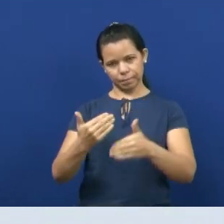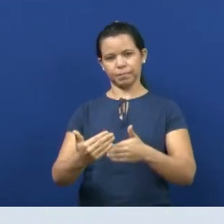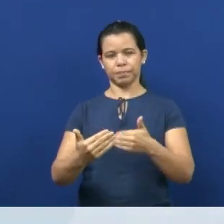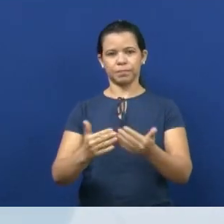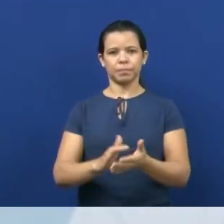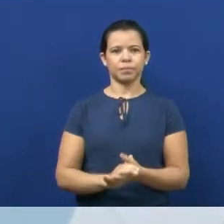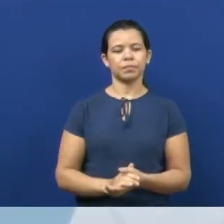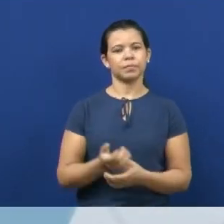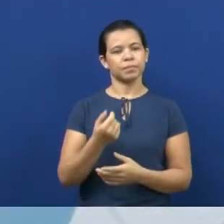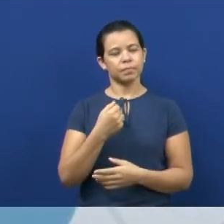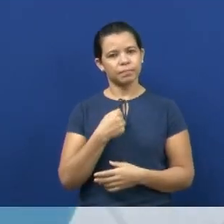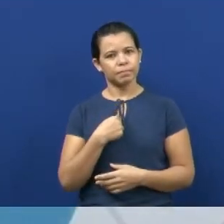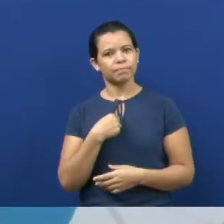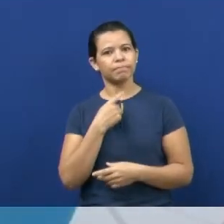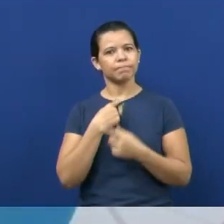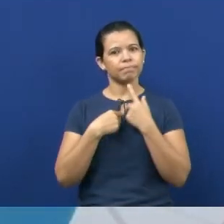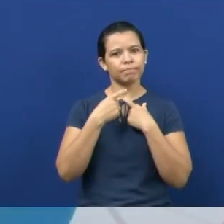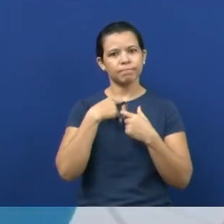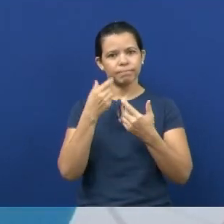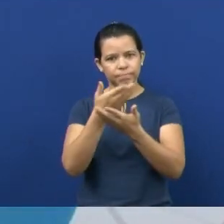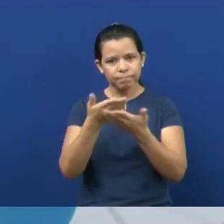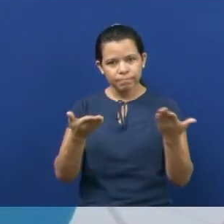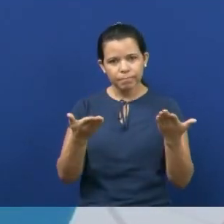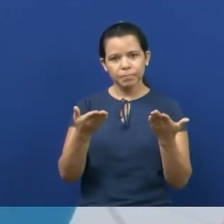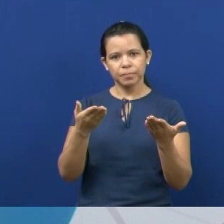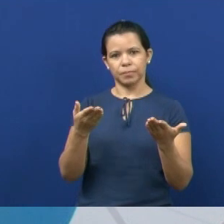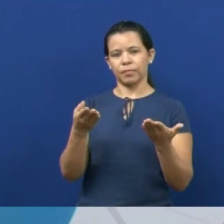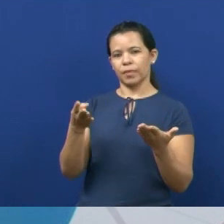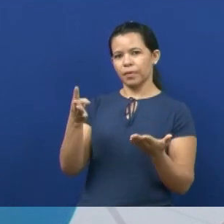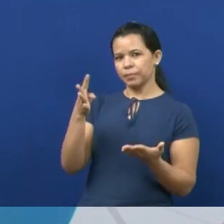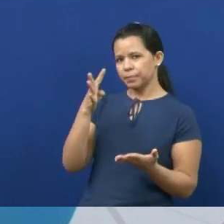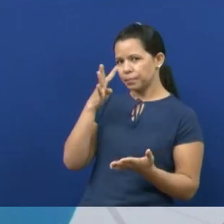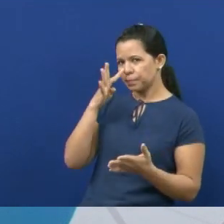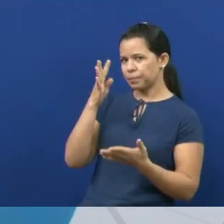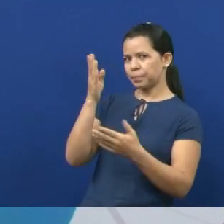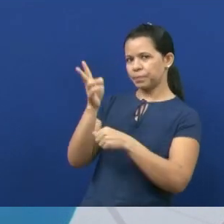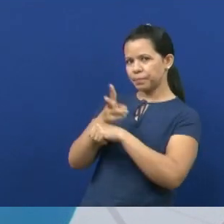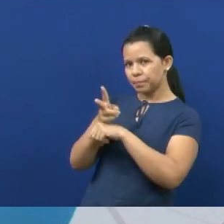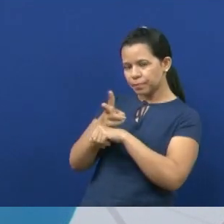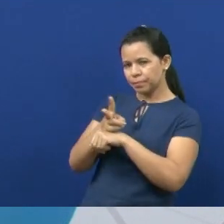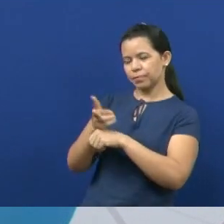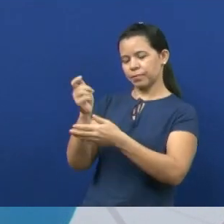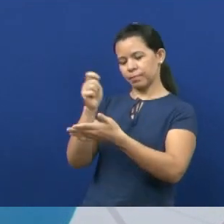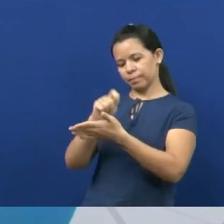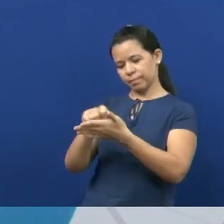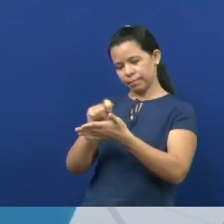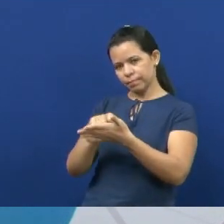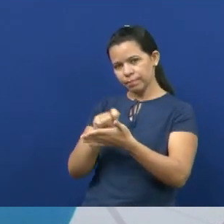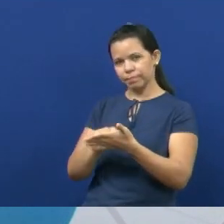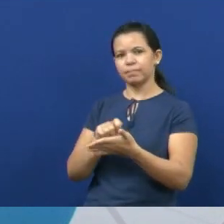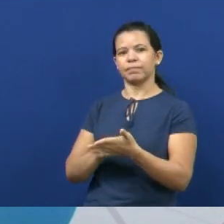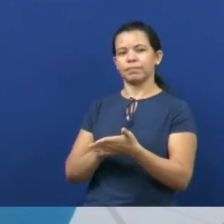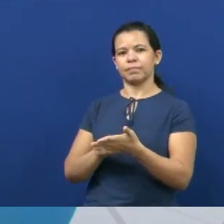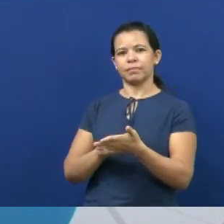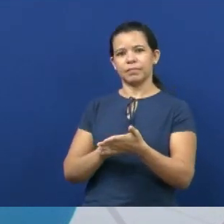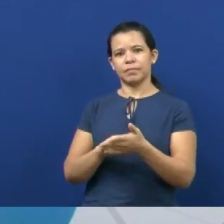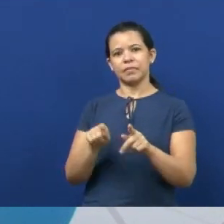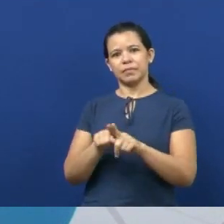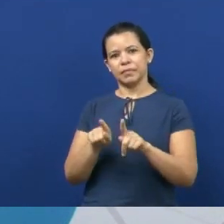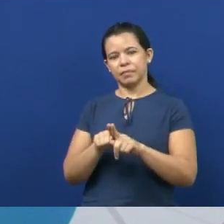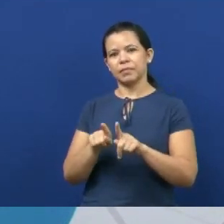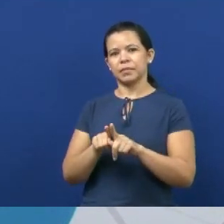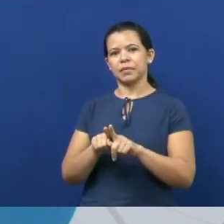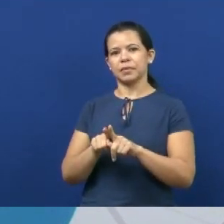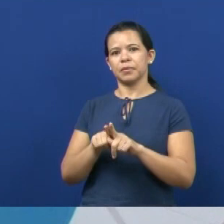que esteja assistindo essa aula possa fazer anotações, se puder copiar, copia, se puder fazer prints e